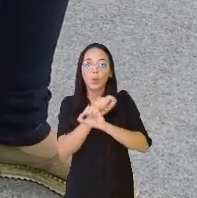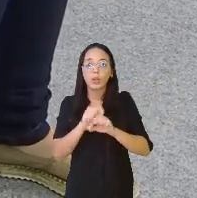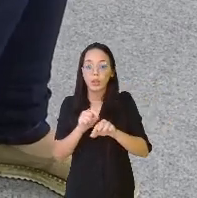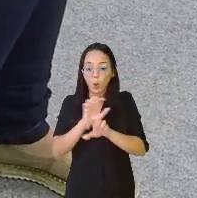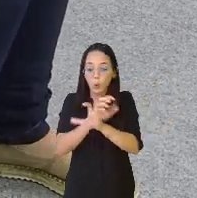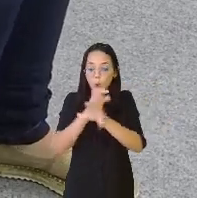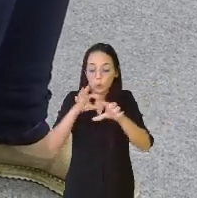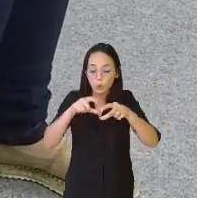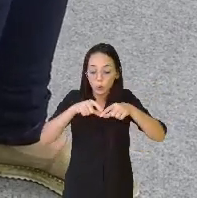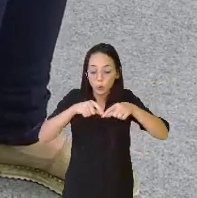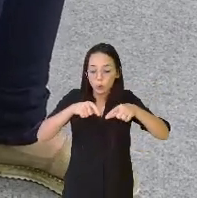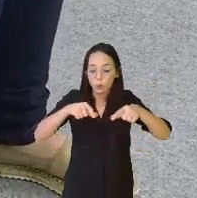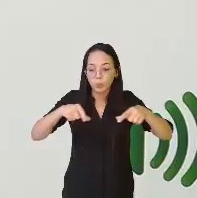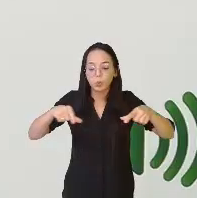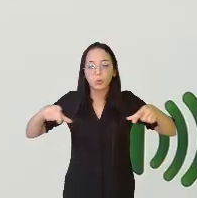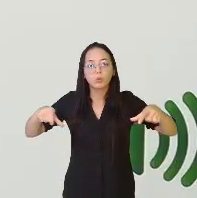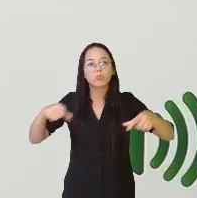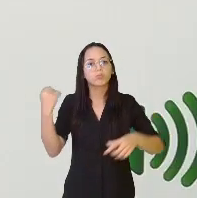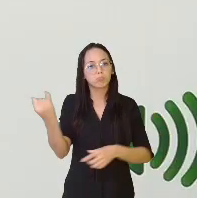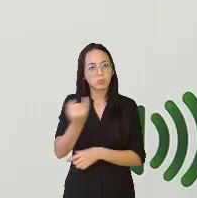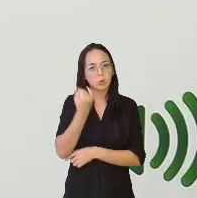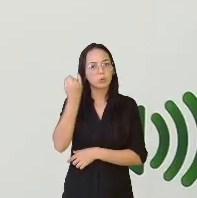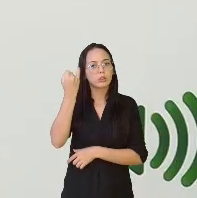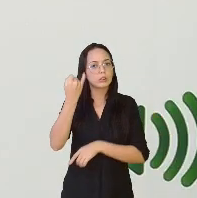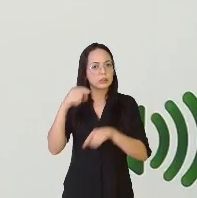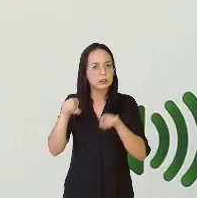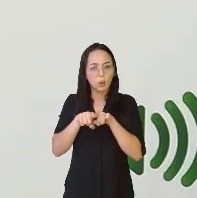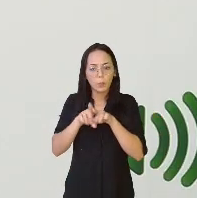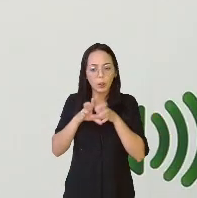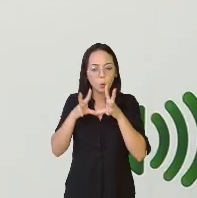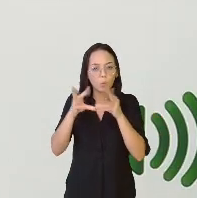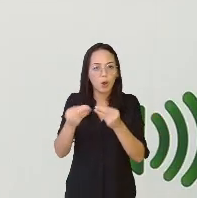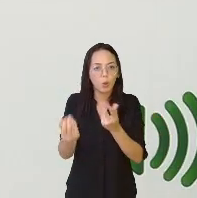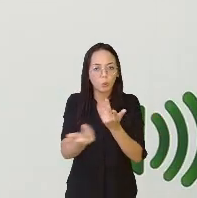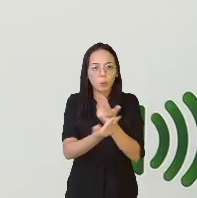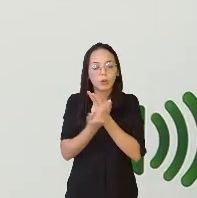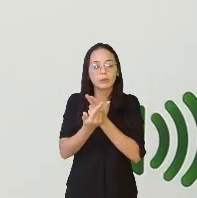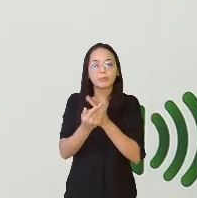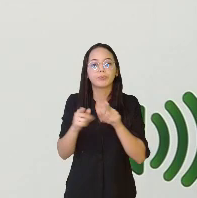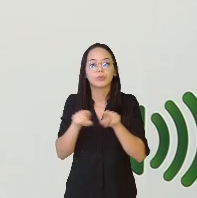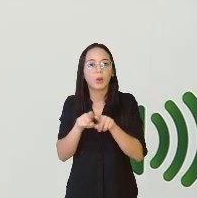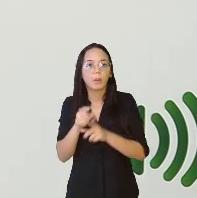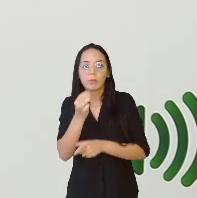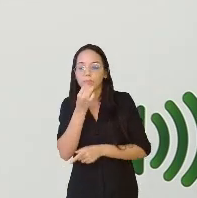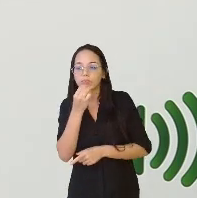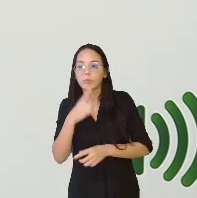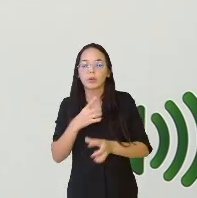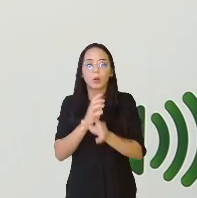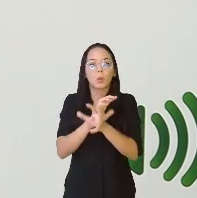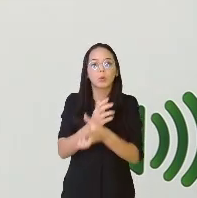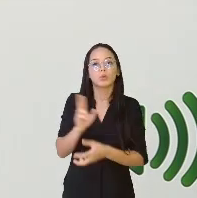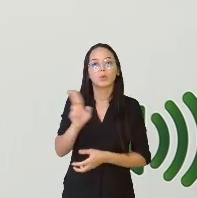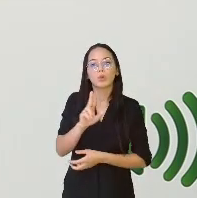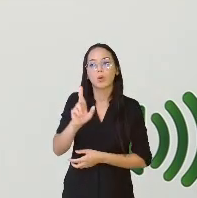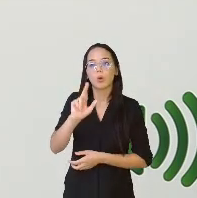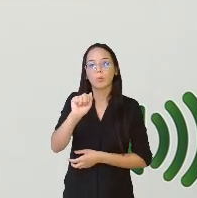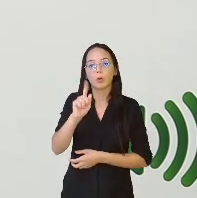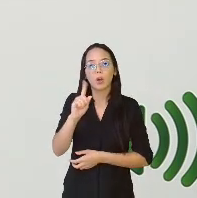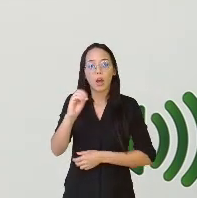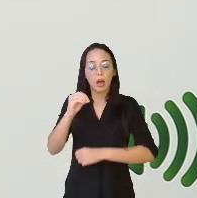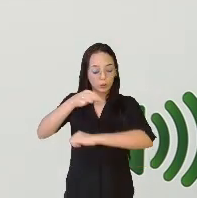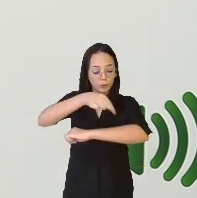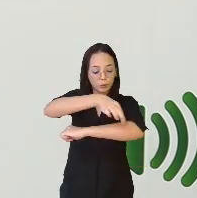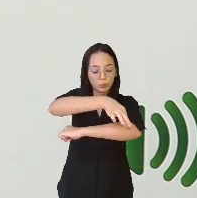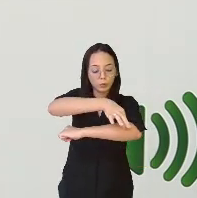tá? E importantíssimo, assim como todos os outros. A gente tem um osso chamado de rádio,